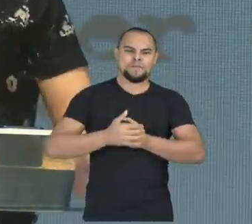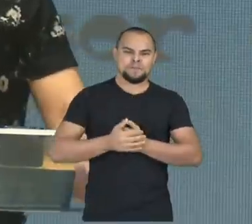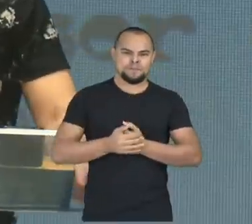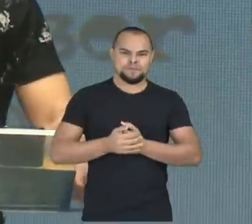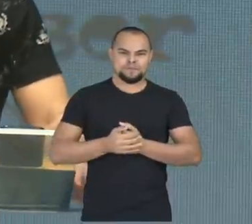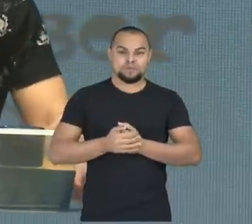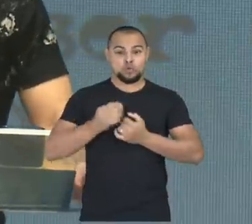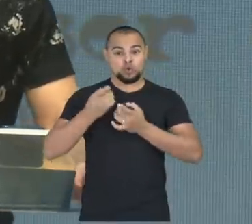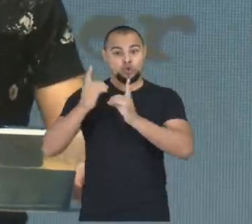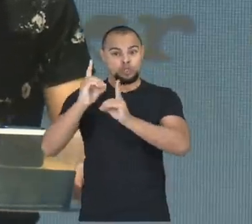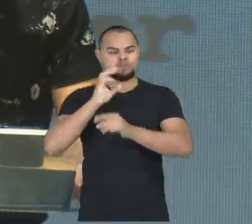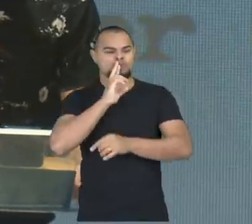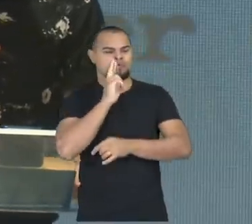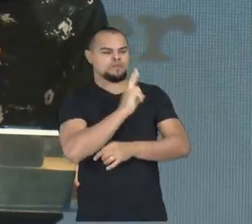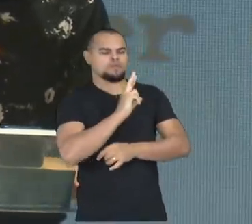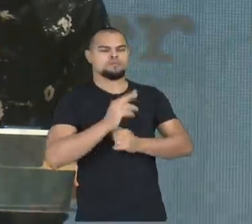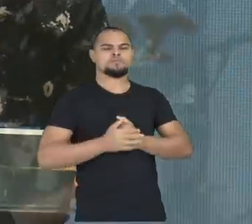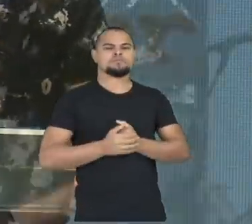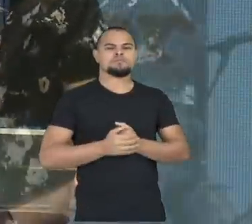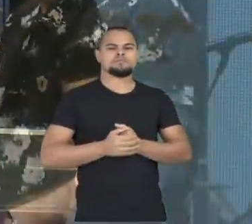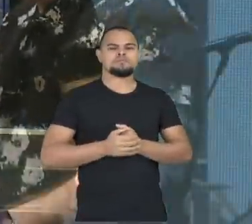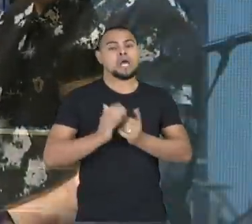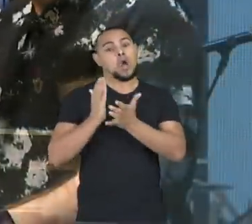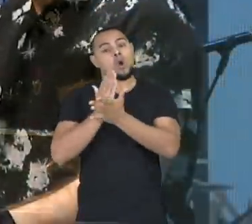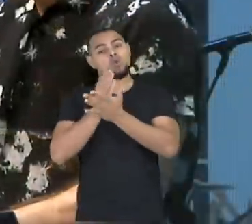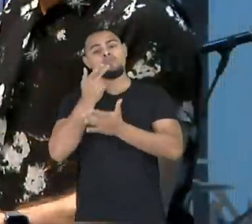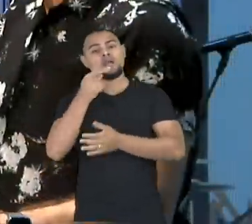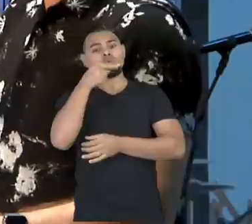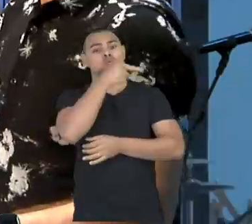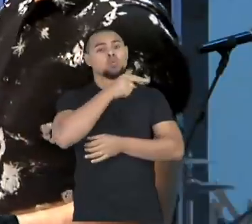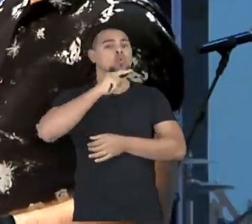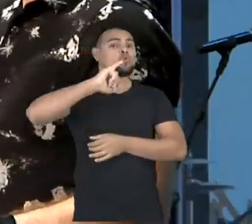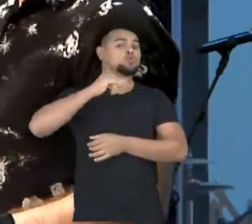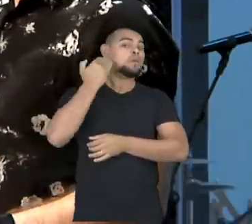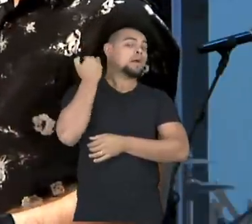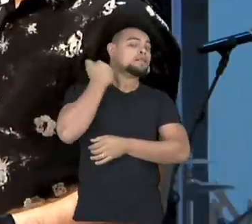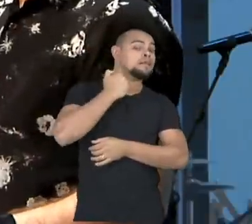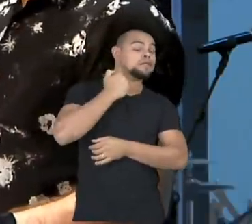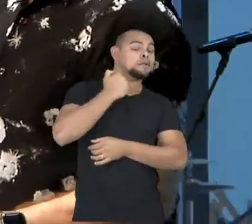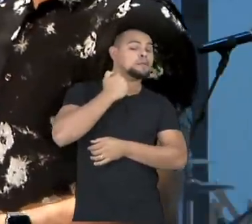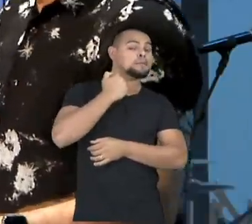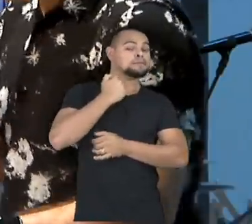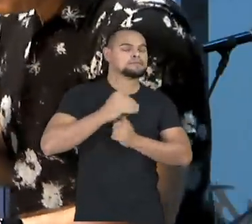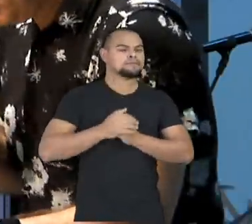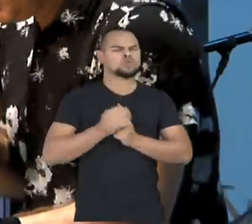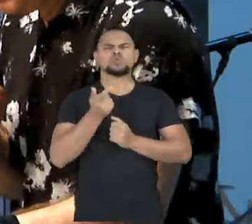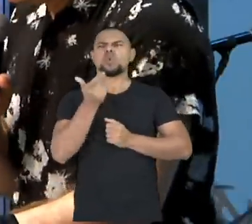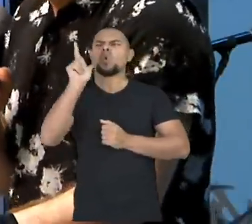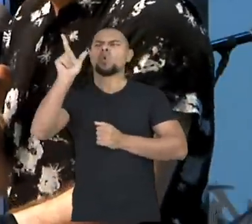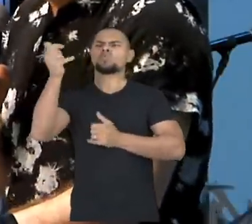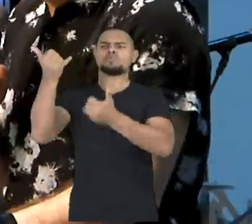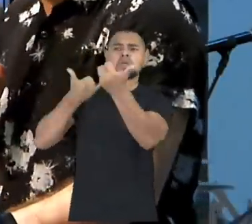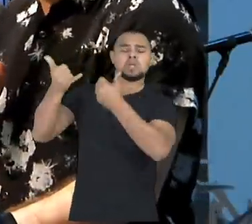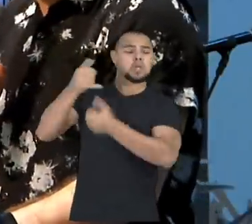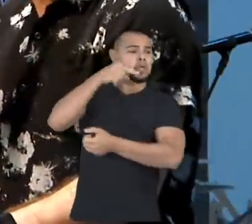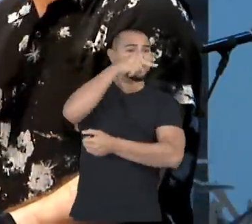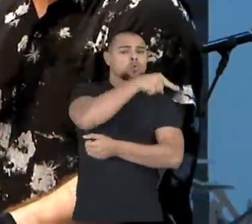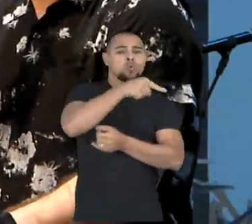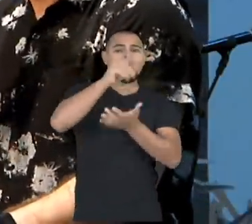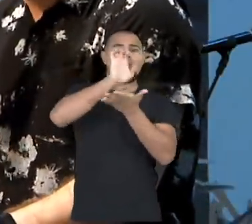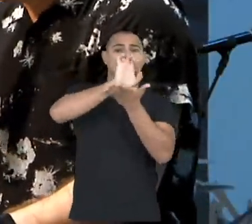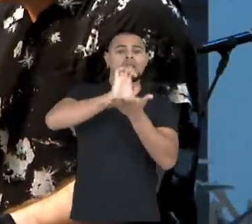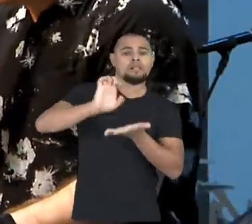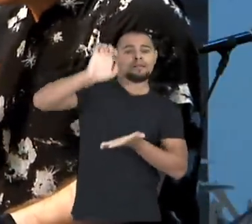Eles responderam: alguns dizem que é João Batista, outros que tu és